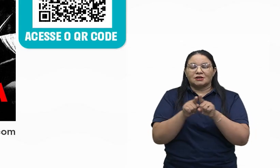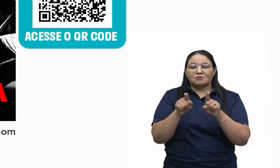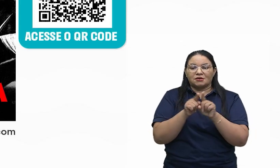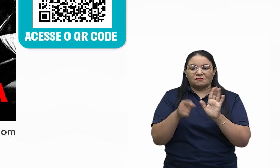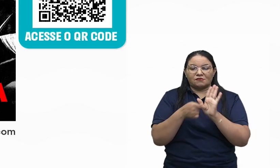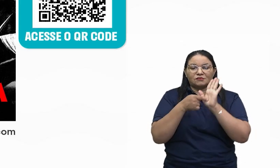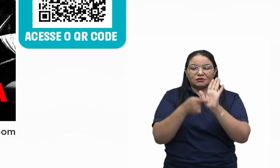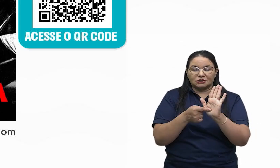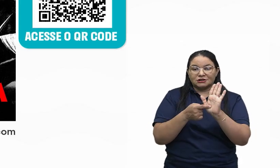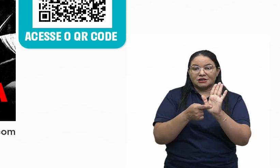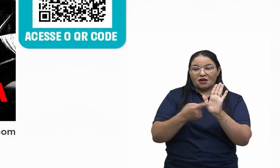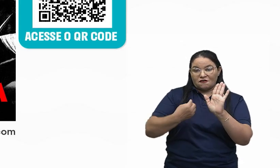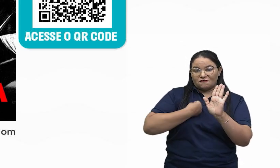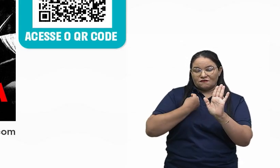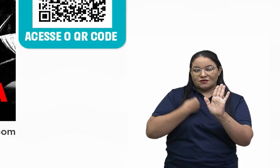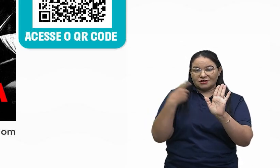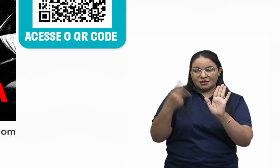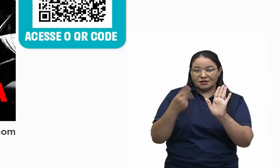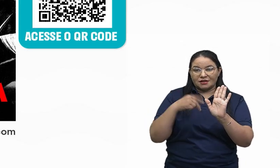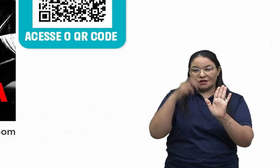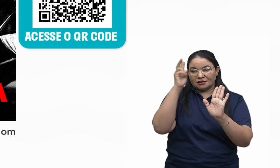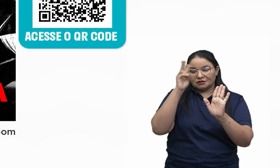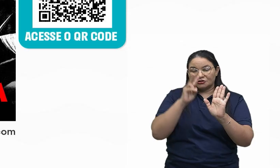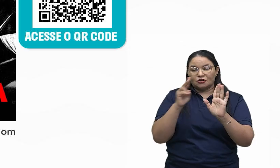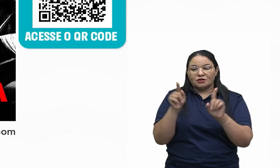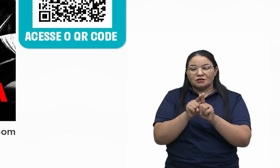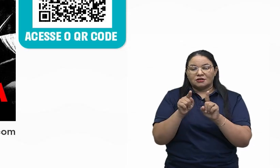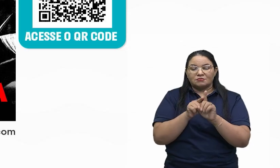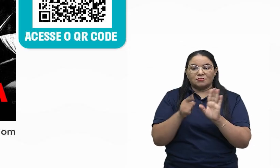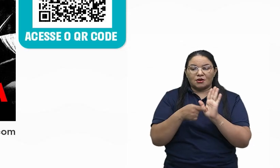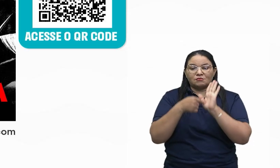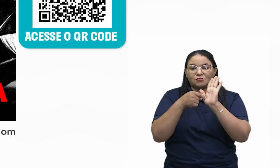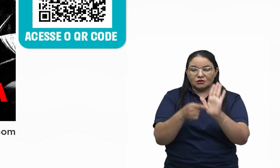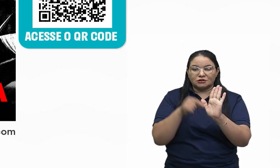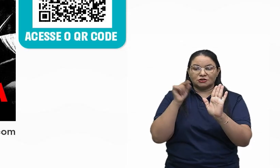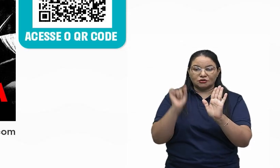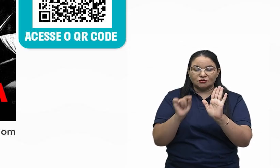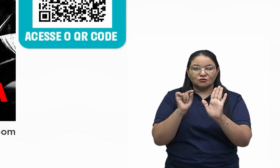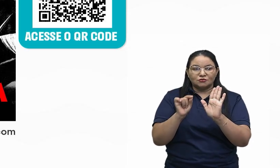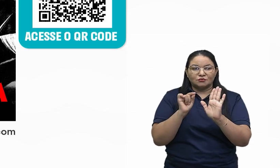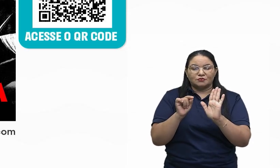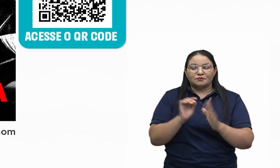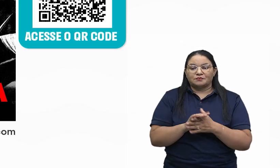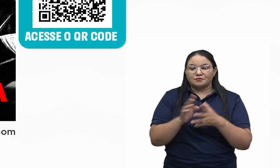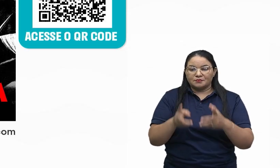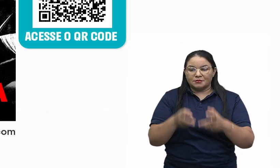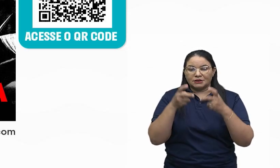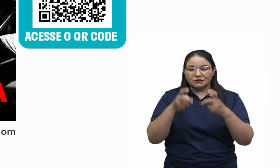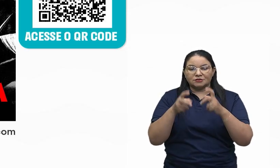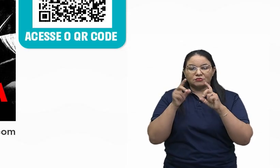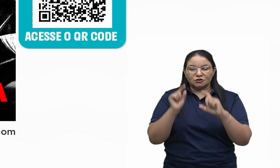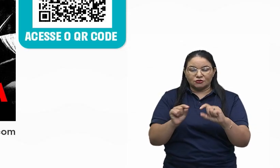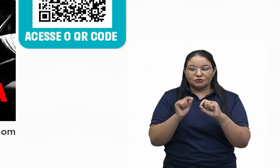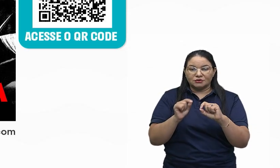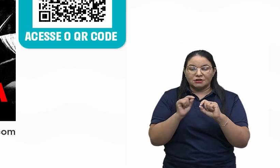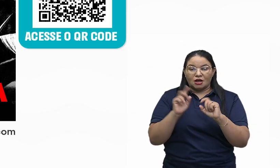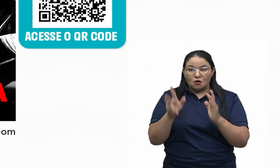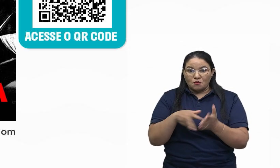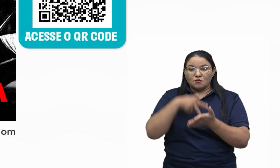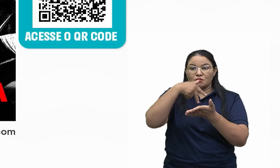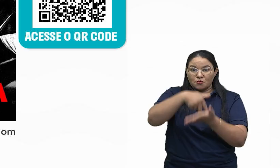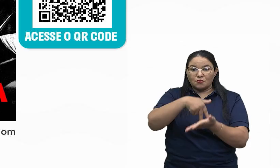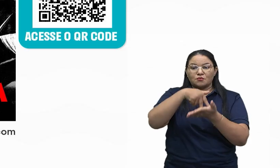sua história e vai se reafirmando. Então aqui a gente consegue perceber a questão de se